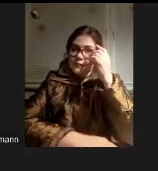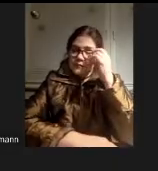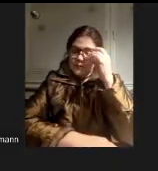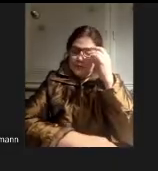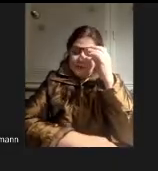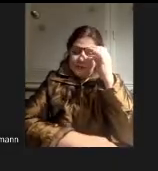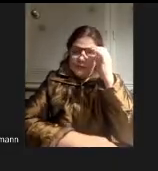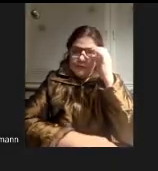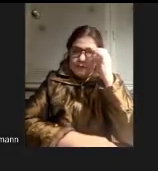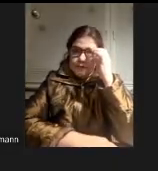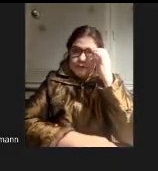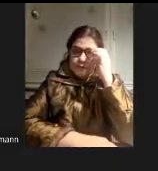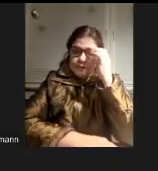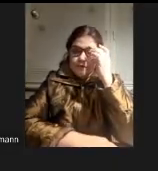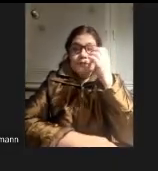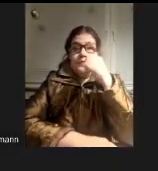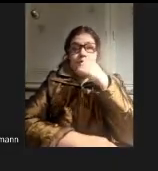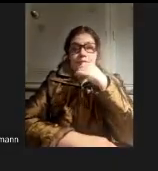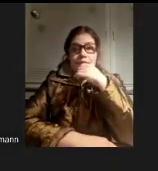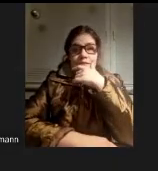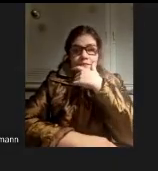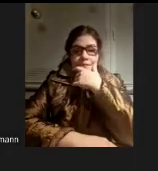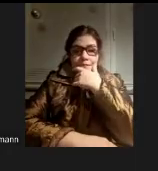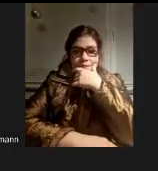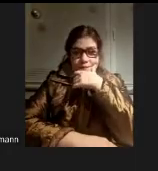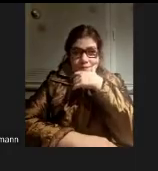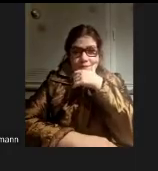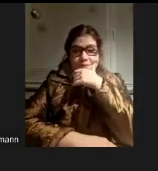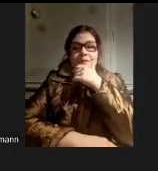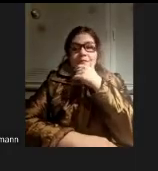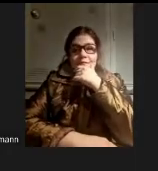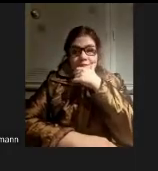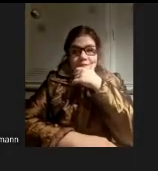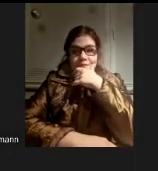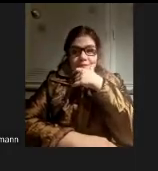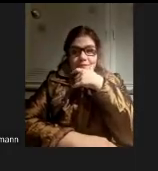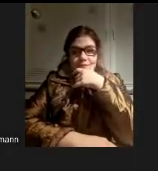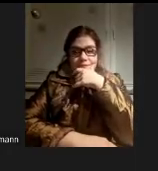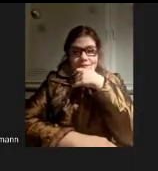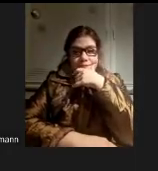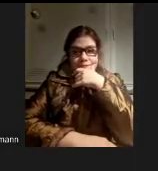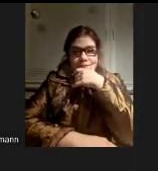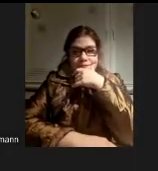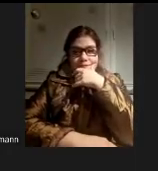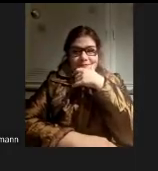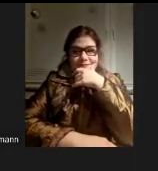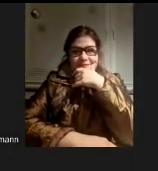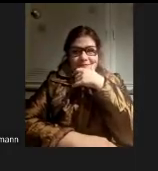tem muita coisa para conversar e eu não quero desperdiçar nenhum minuto de Flávia.